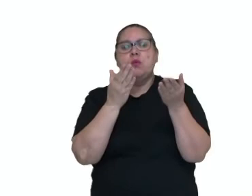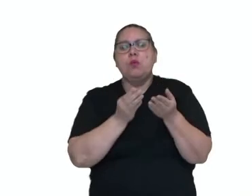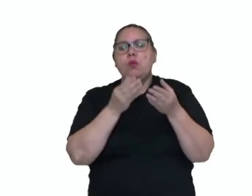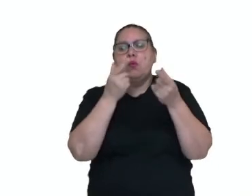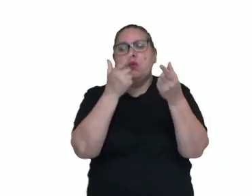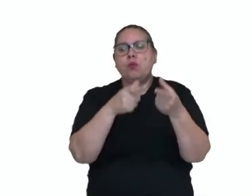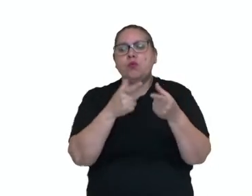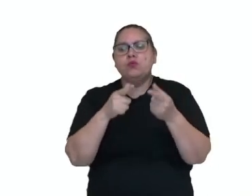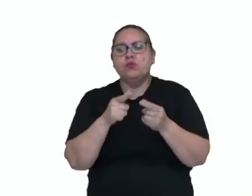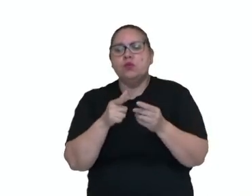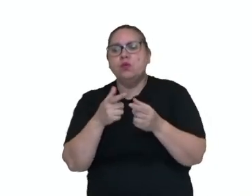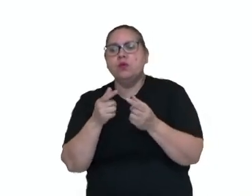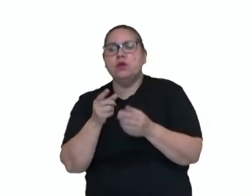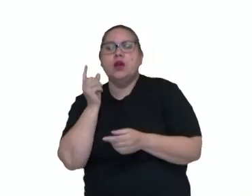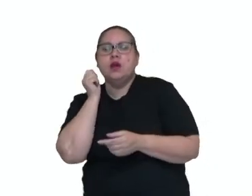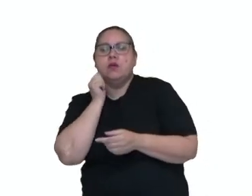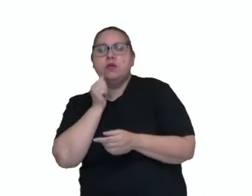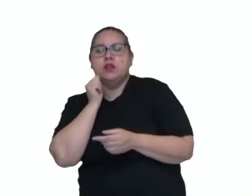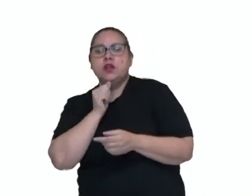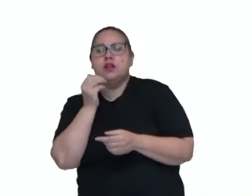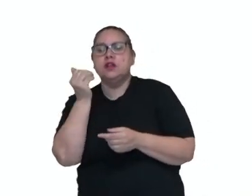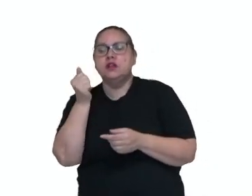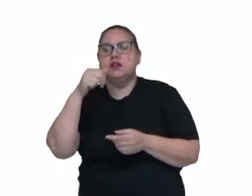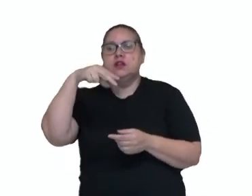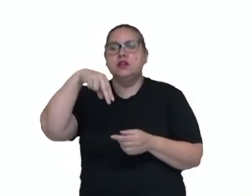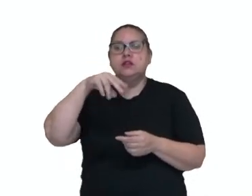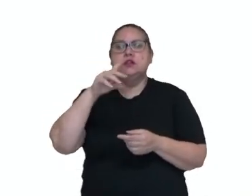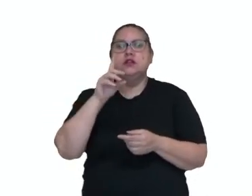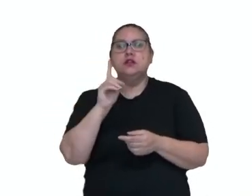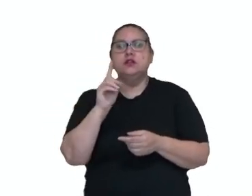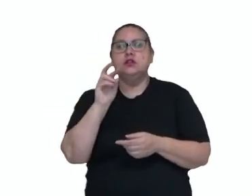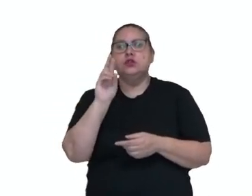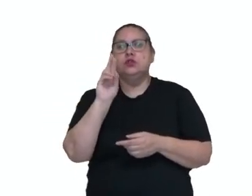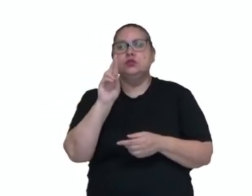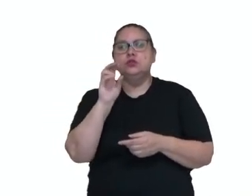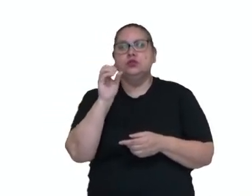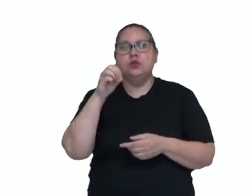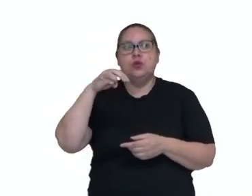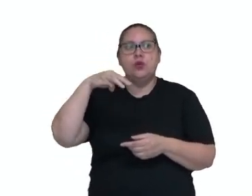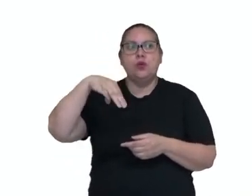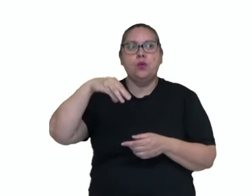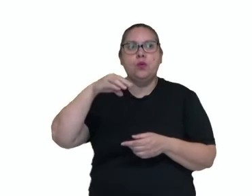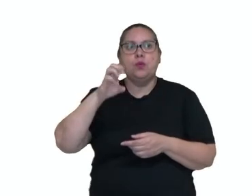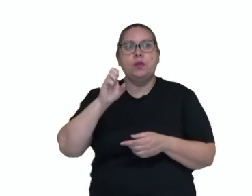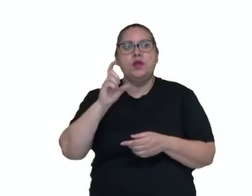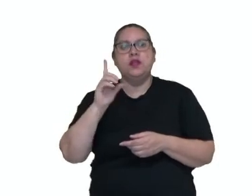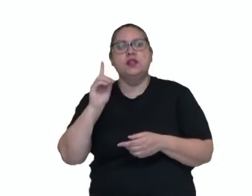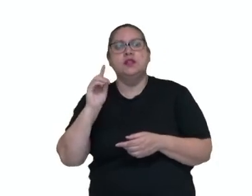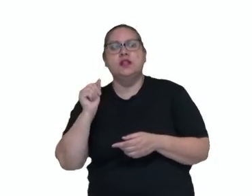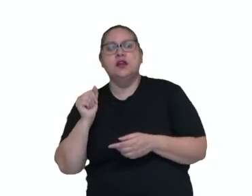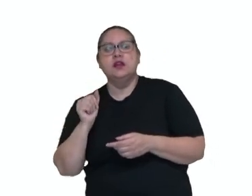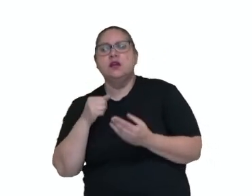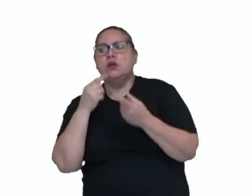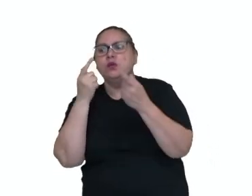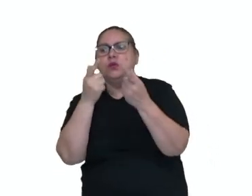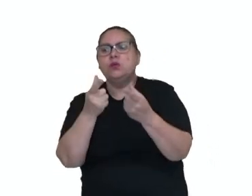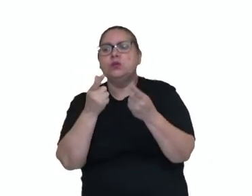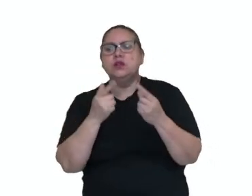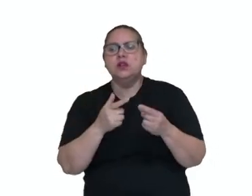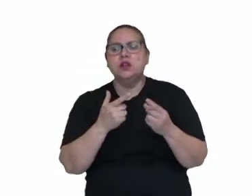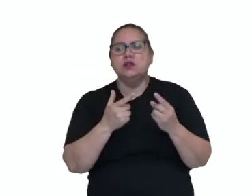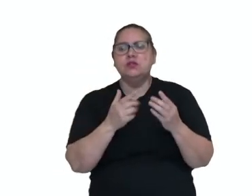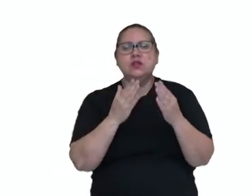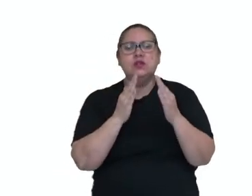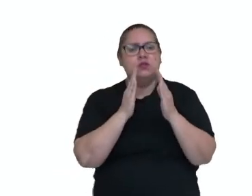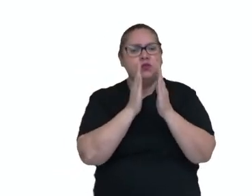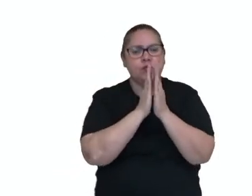palácio? Será que foi à casa de minhas irmãs ou das minhas cunhadas de belas vestes? Ou terá ido ao templo de